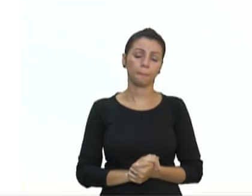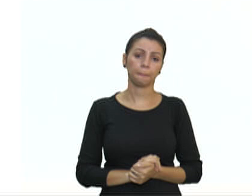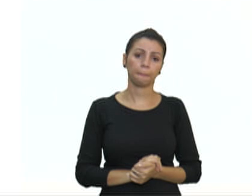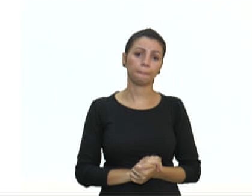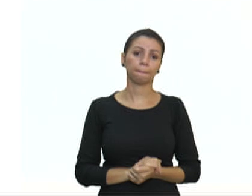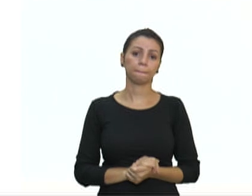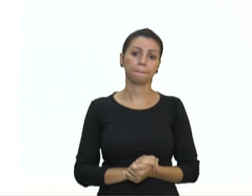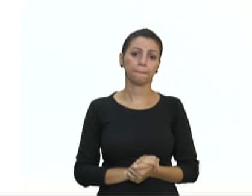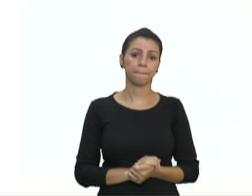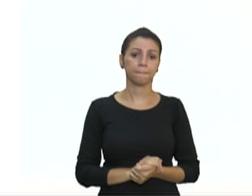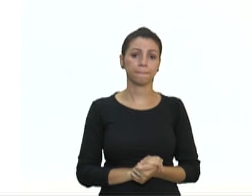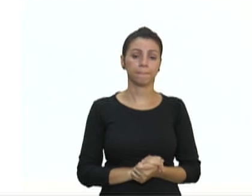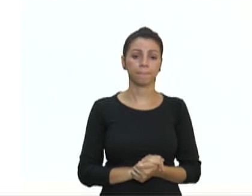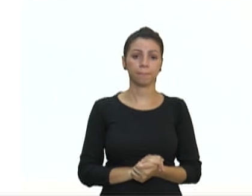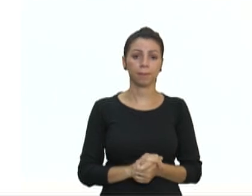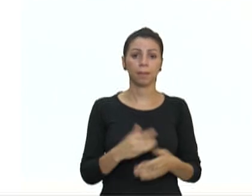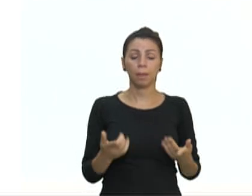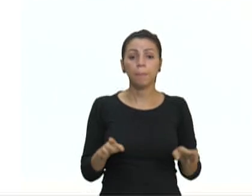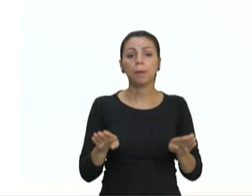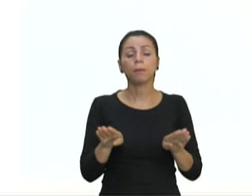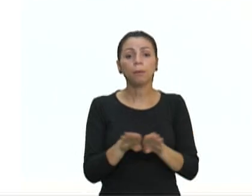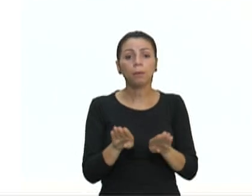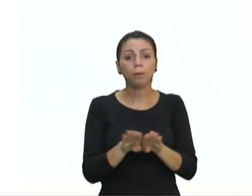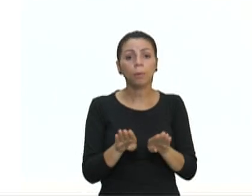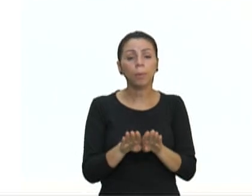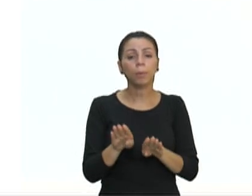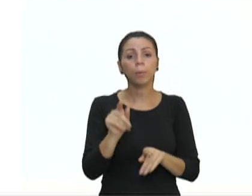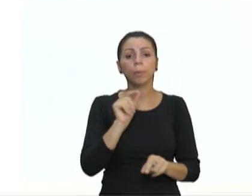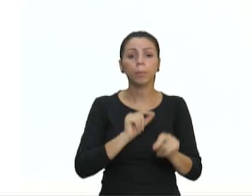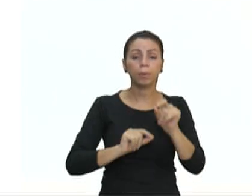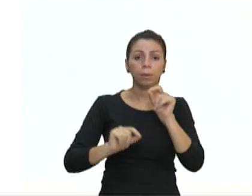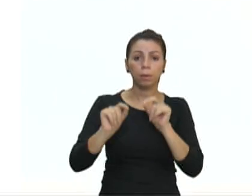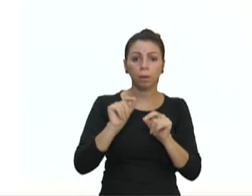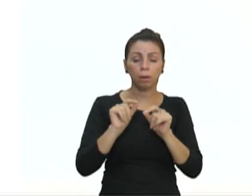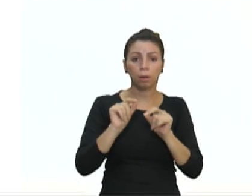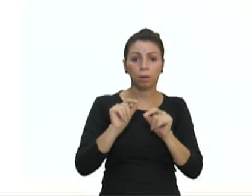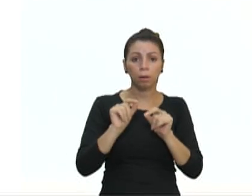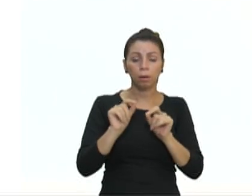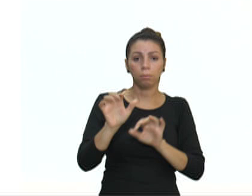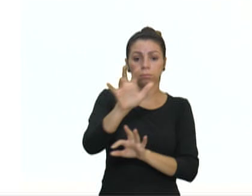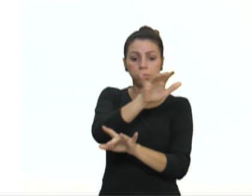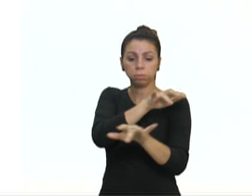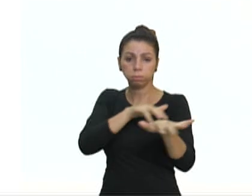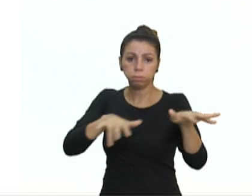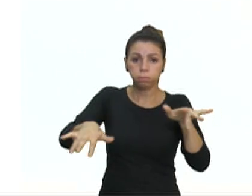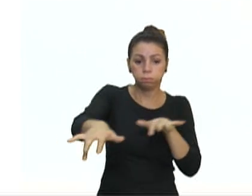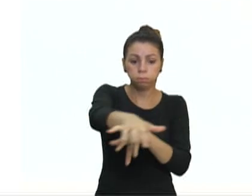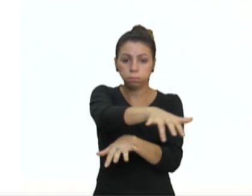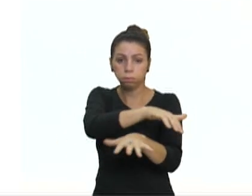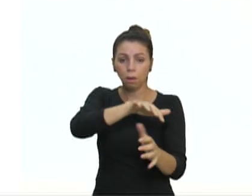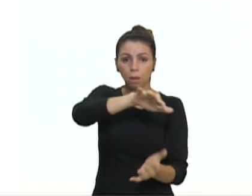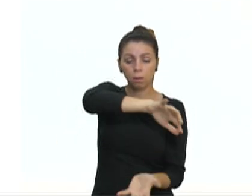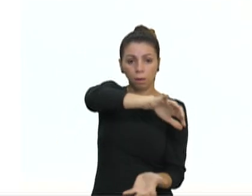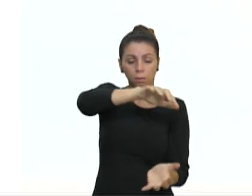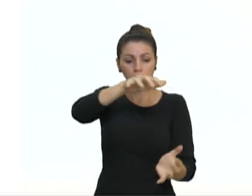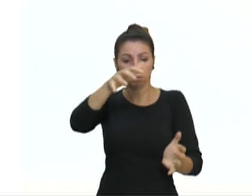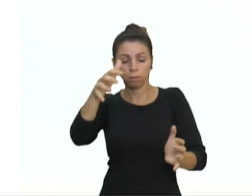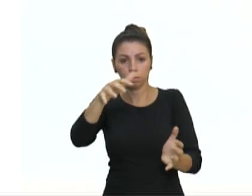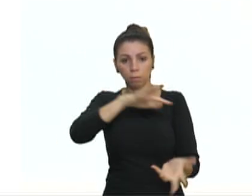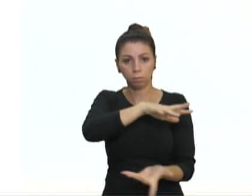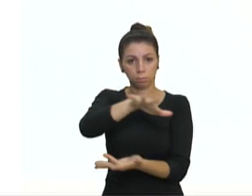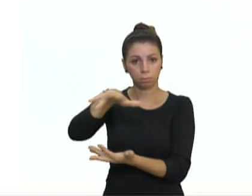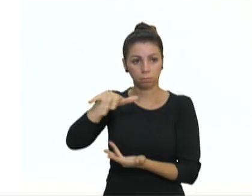Além disso tudo que a gente já falou, da questão, então, das correntes oceânicas, da inclinação do